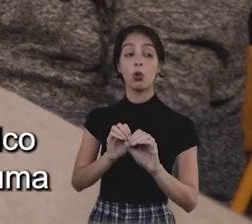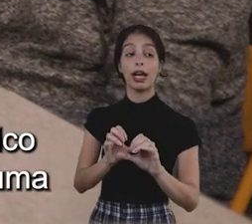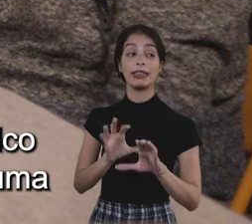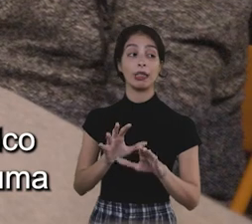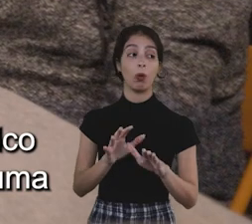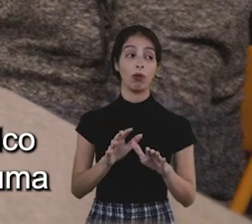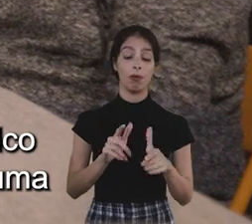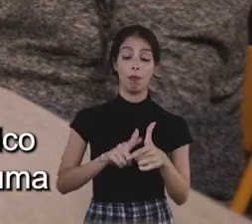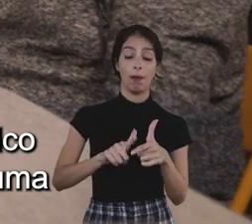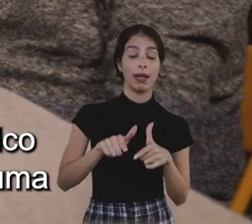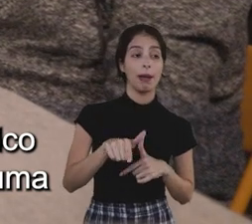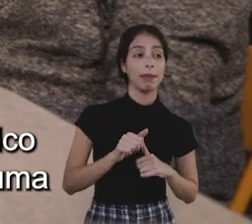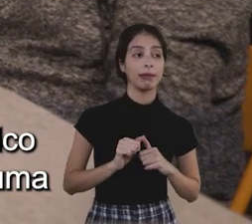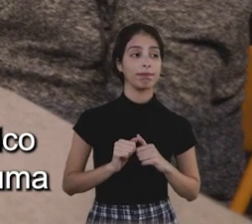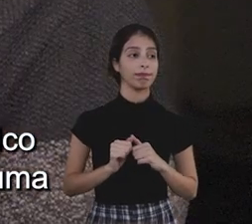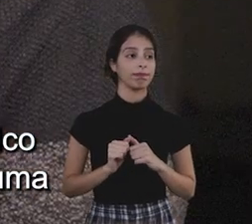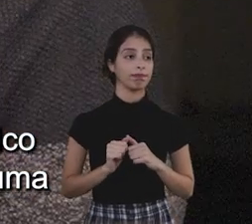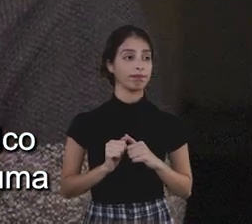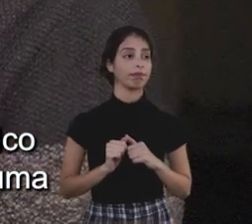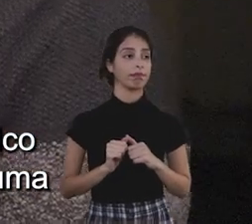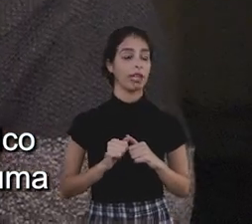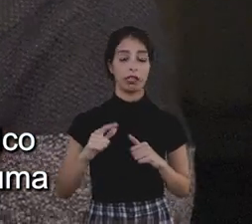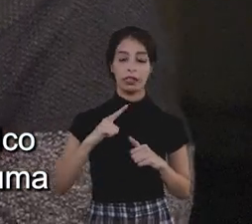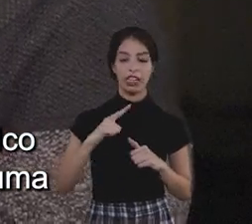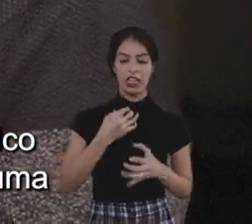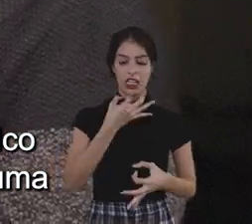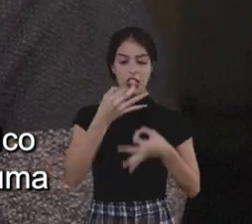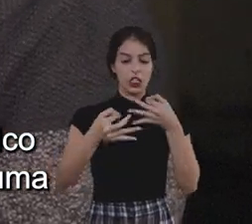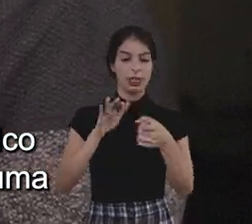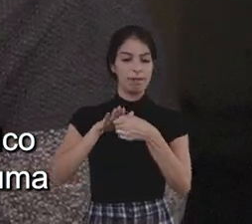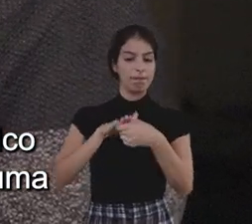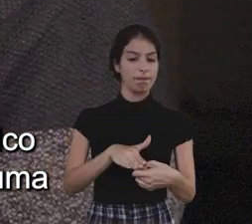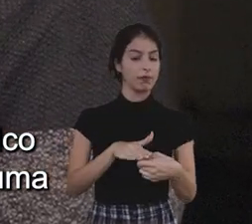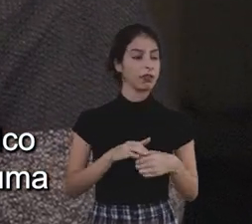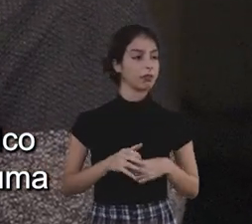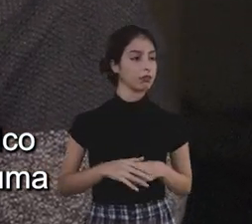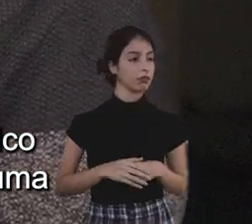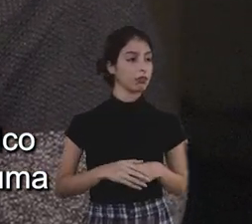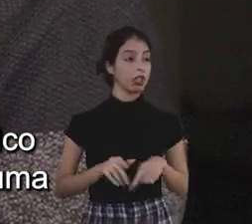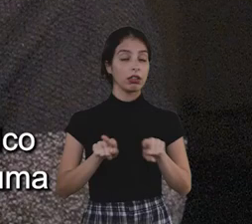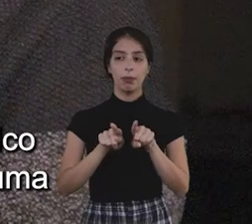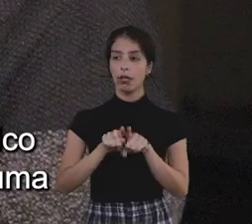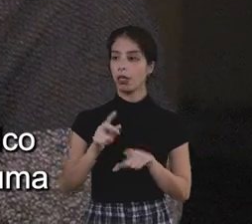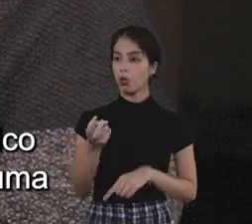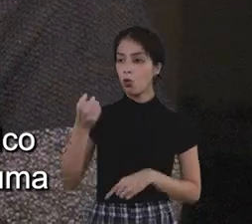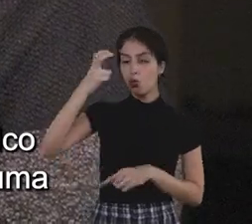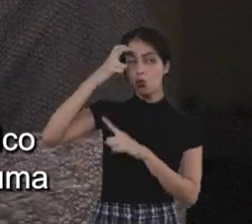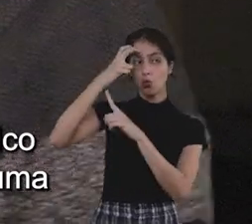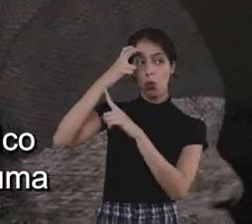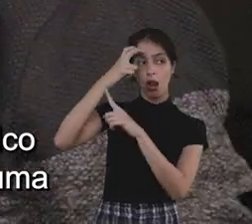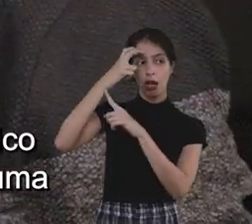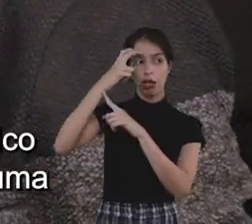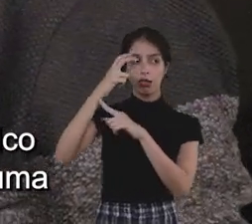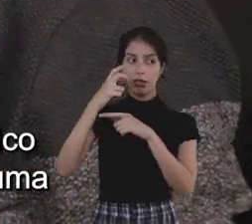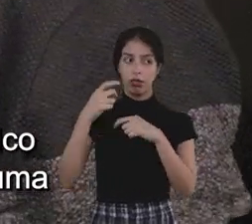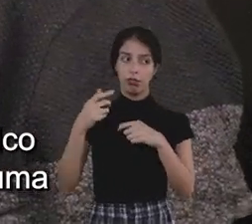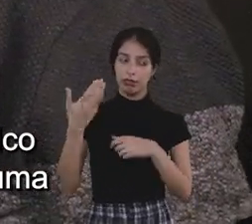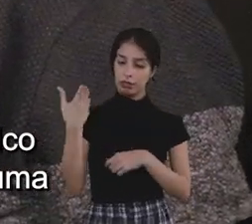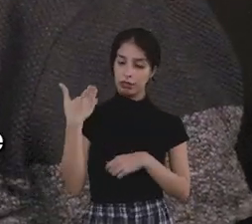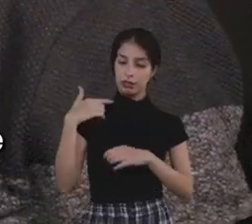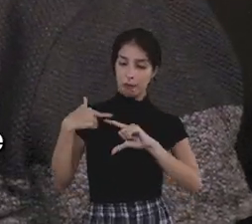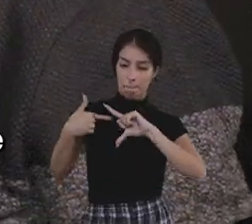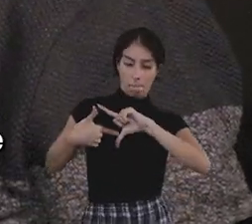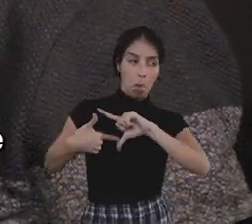educação eh criminalização do pensamento crítico né então eh uma cultura que se estabeleceu